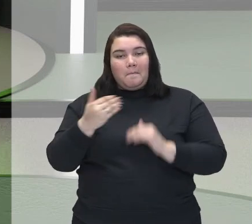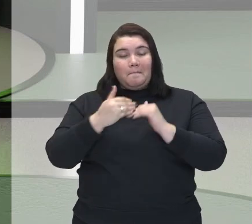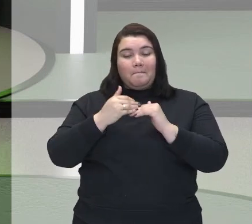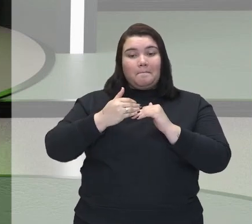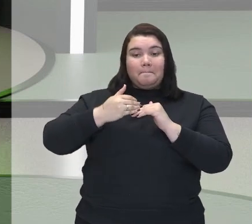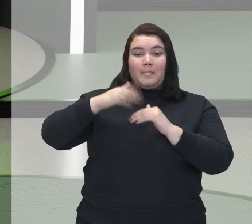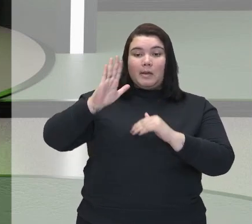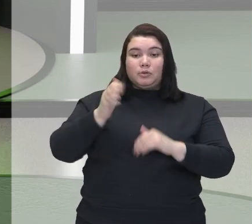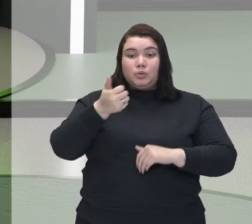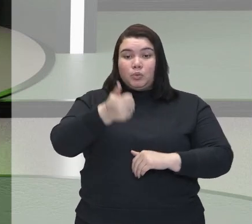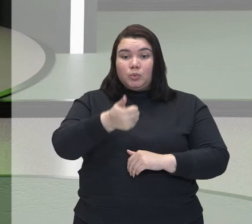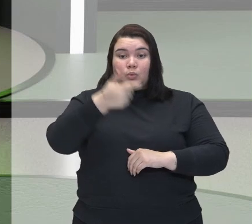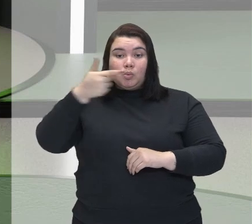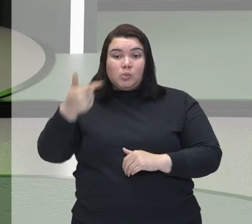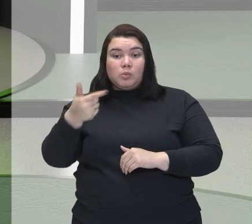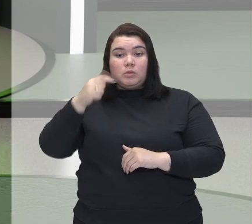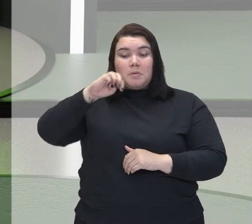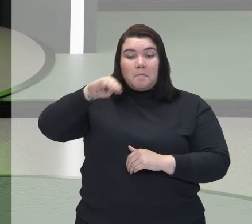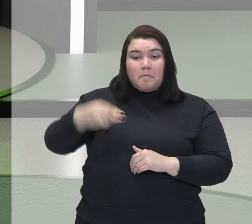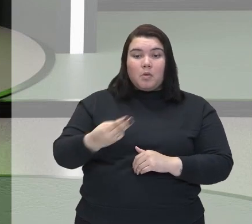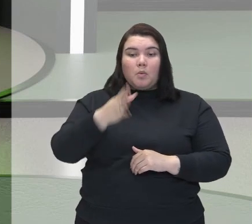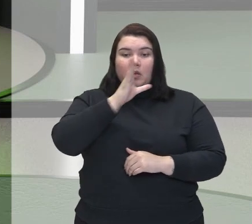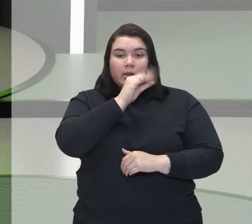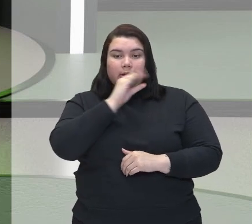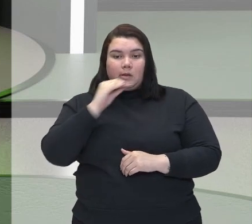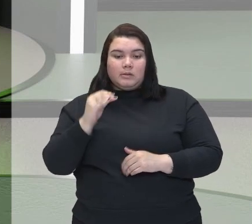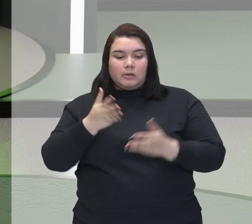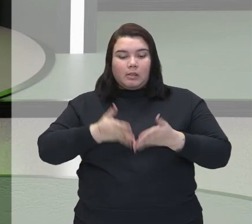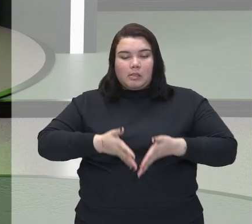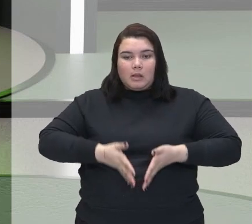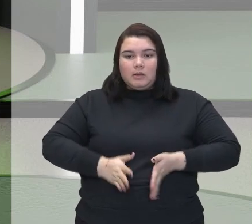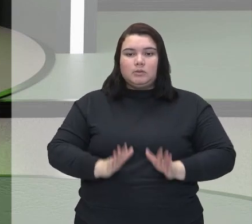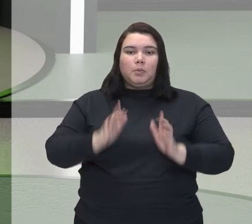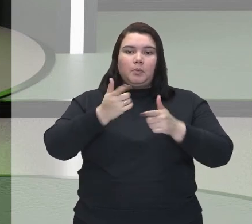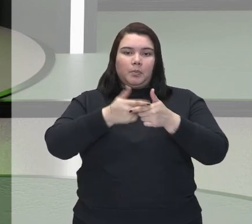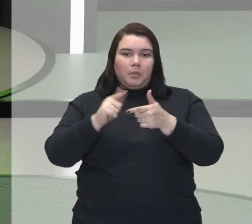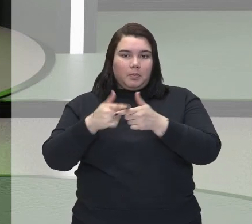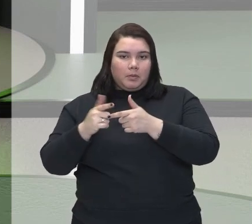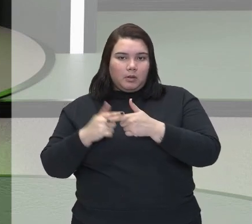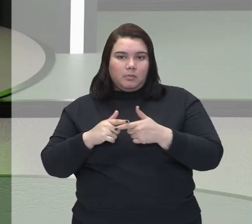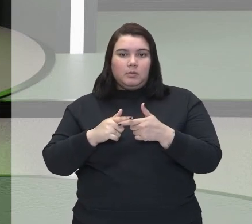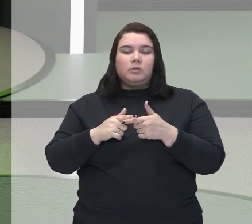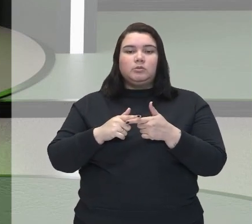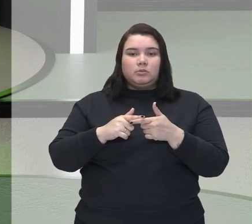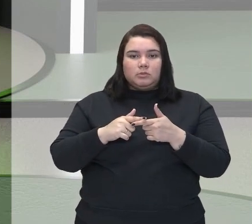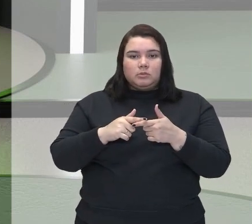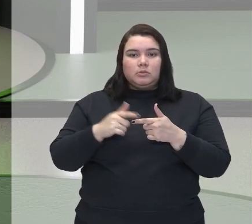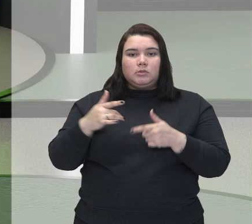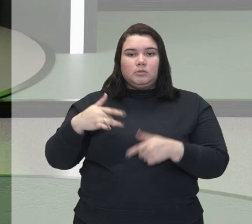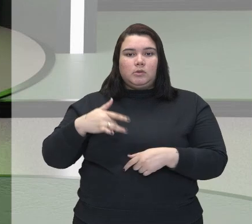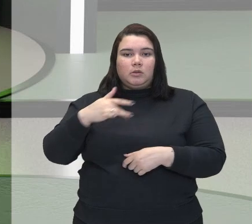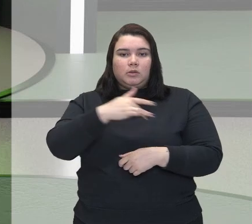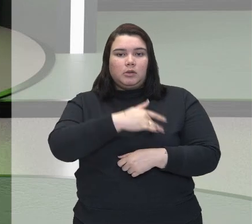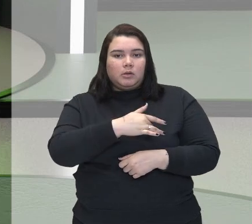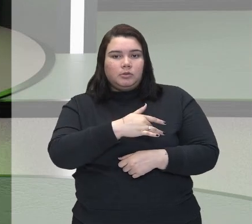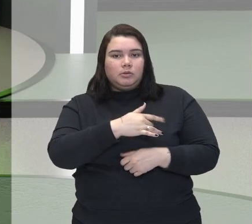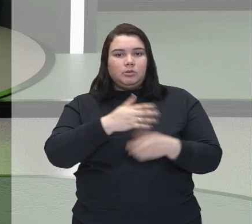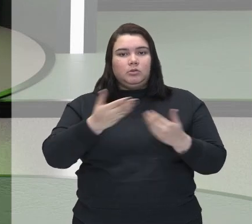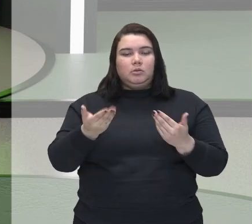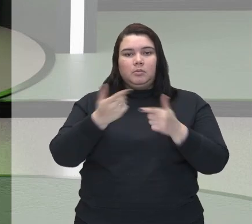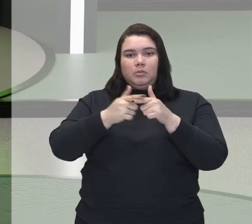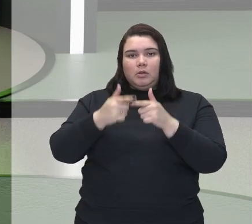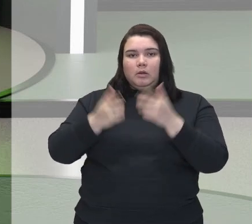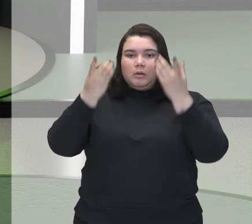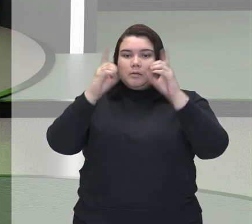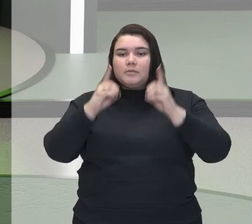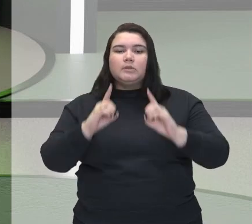12.000 crianças que nasceram com problemas, com defeitos, né? Tanto nas mãos,